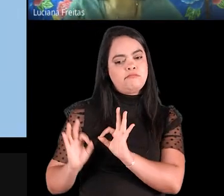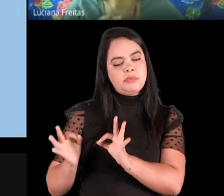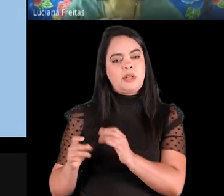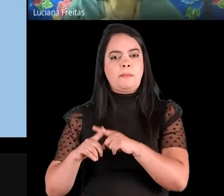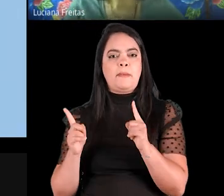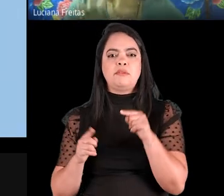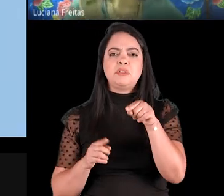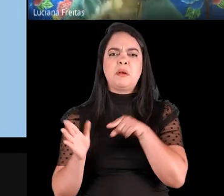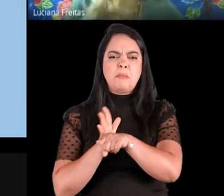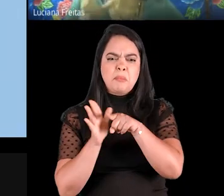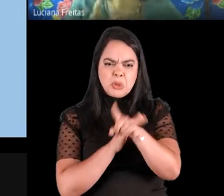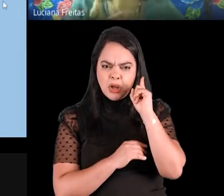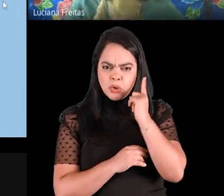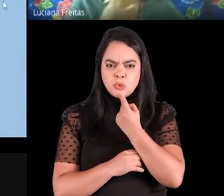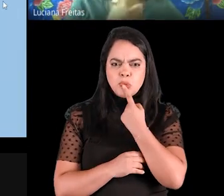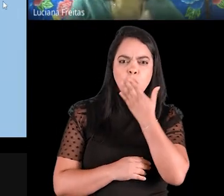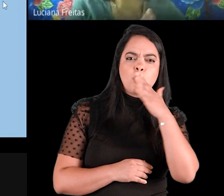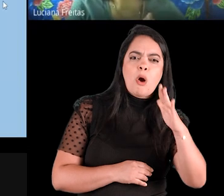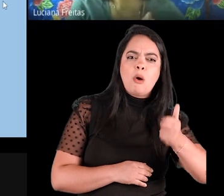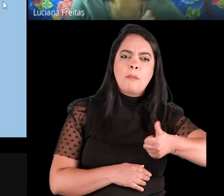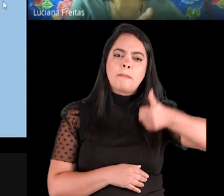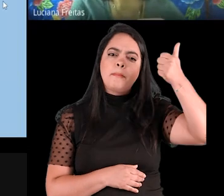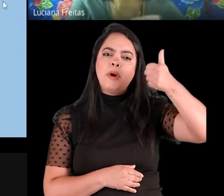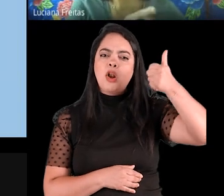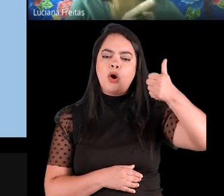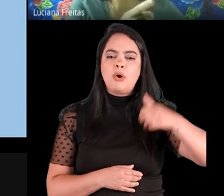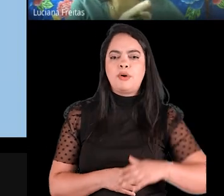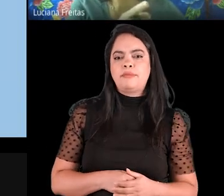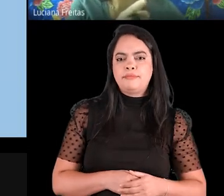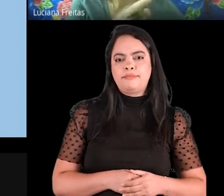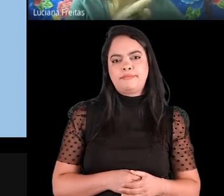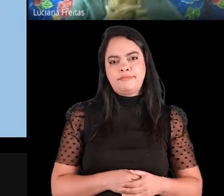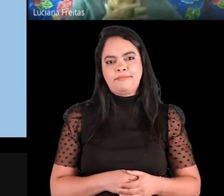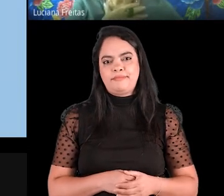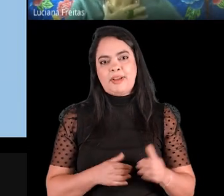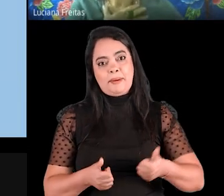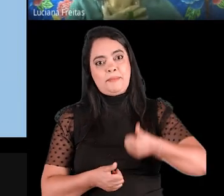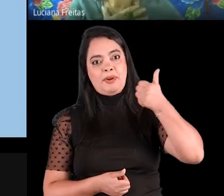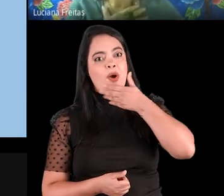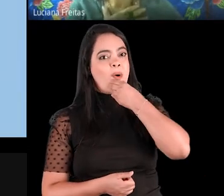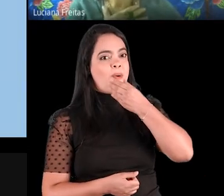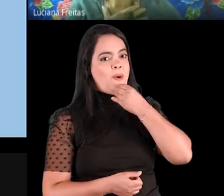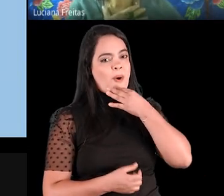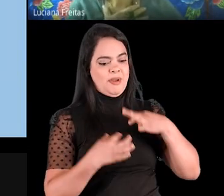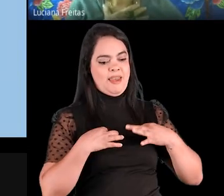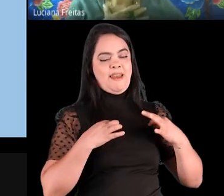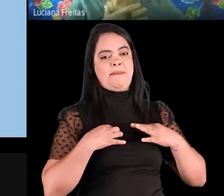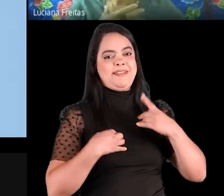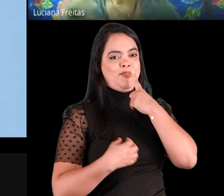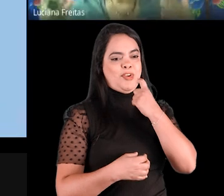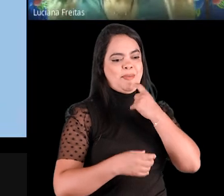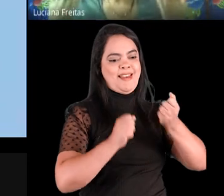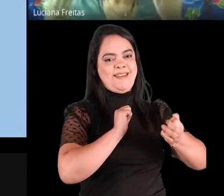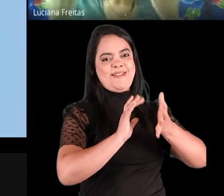a qualquer surdo qual que ele prefere, ele vai preferir essa primeira aqui, que o rapaz está de camisa vermelha. Por